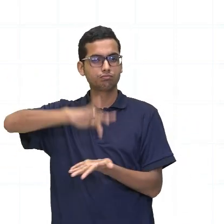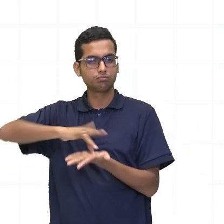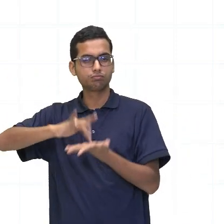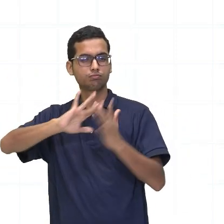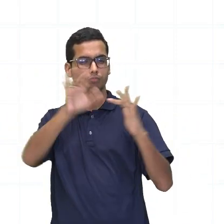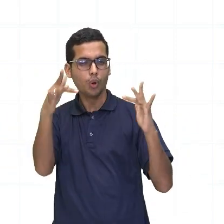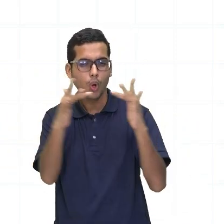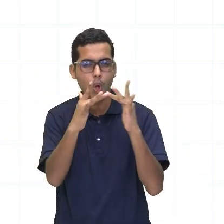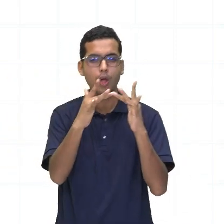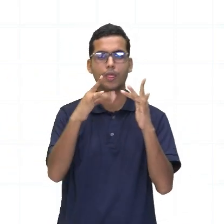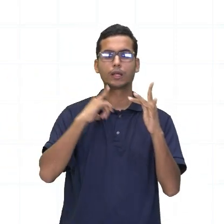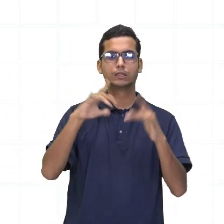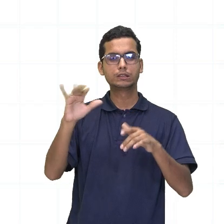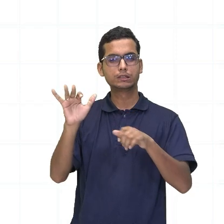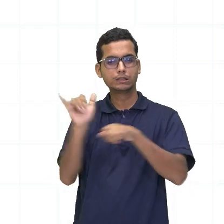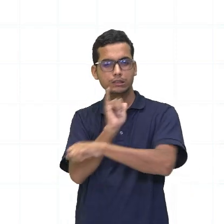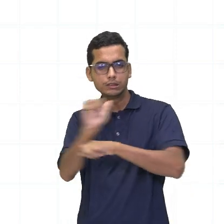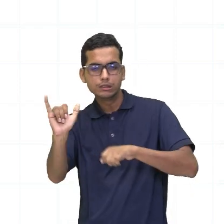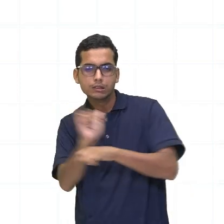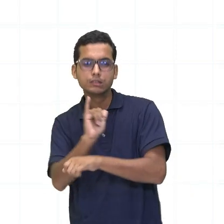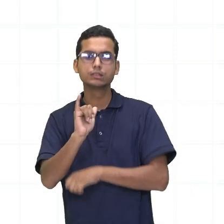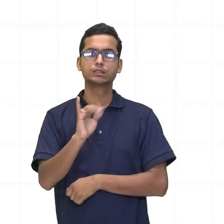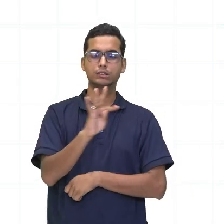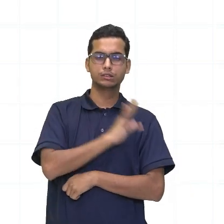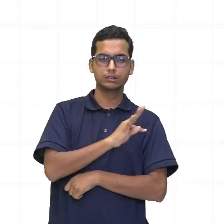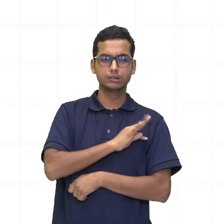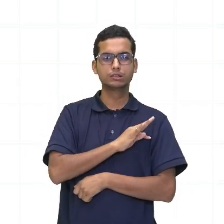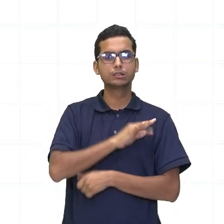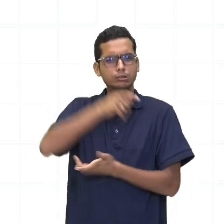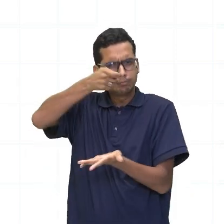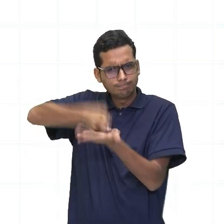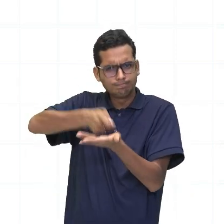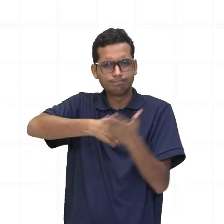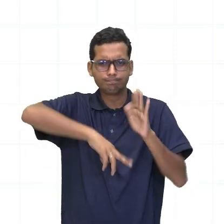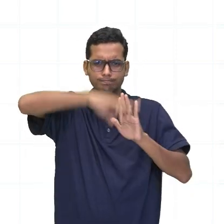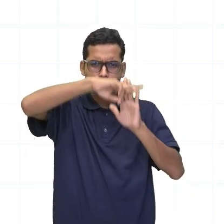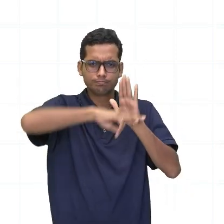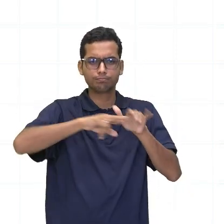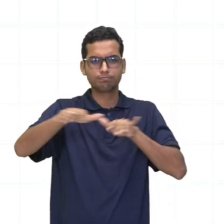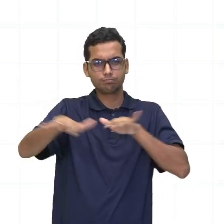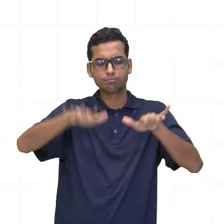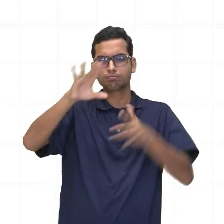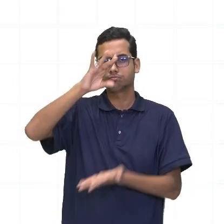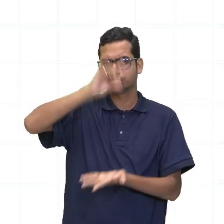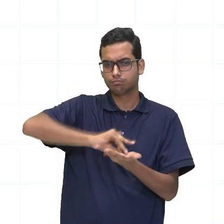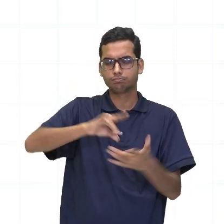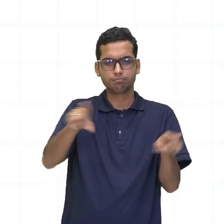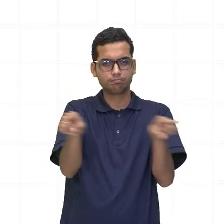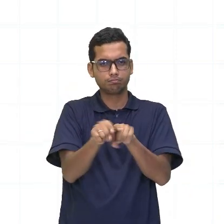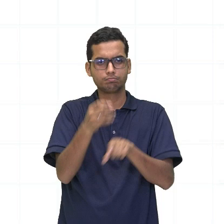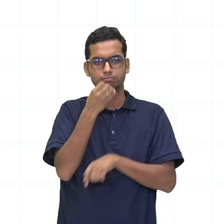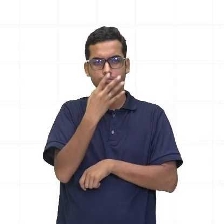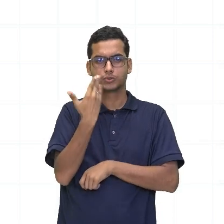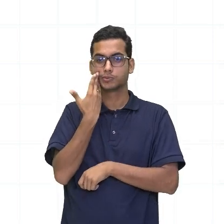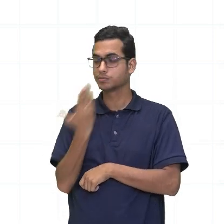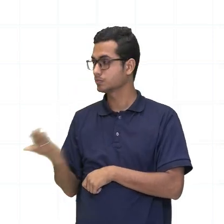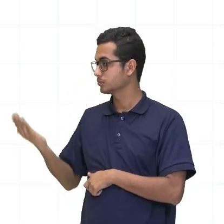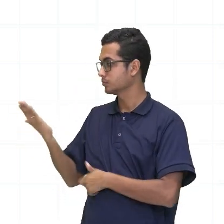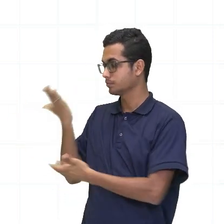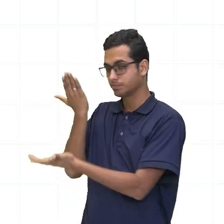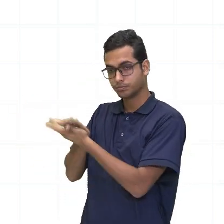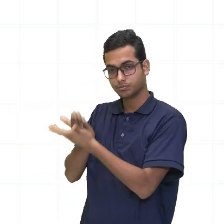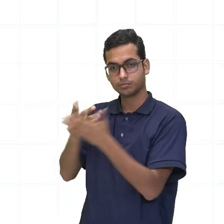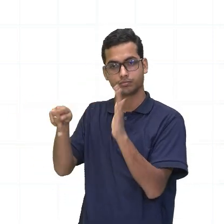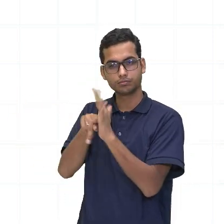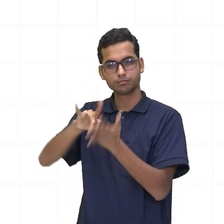narrativas elaboradas. Aqui eu trouxe uma imagem para vocês que teve início, nós apresentamos lá no início da nossa aula, que é do